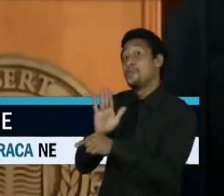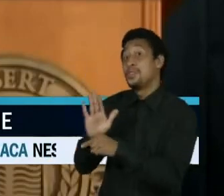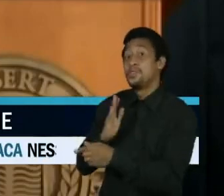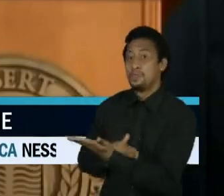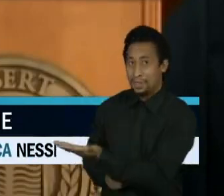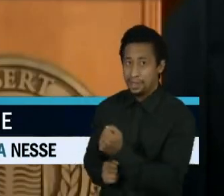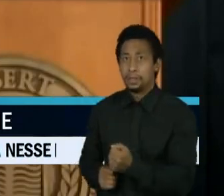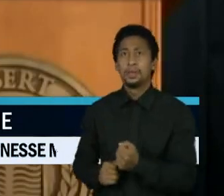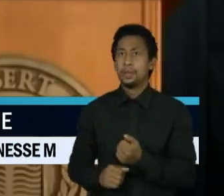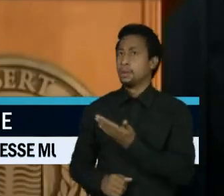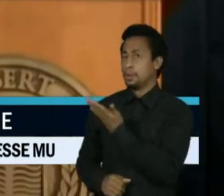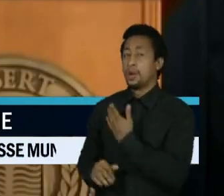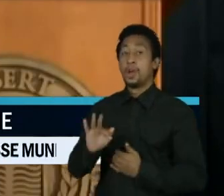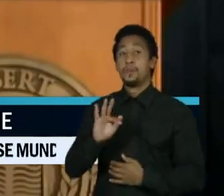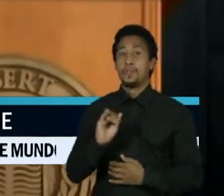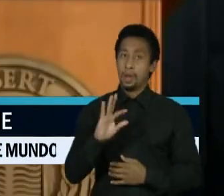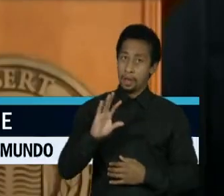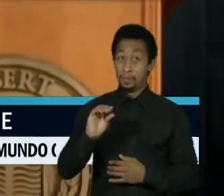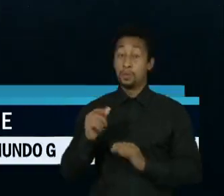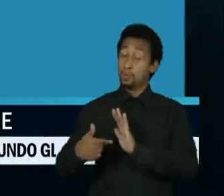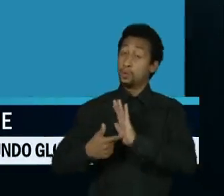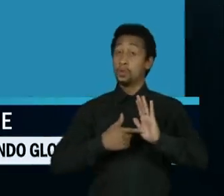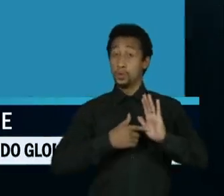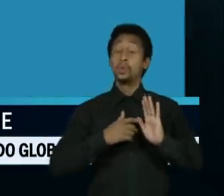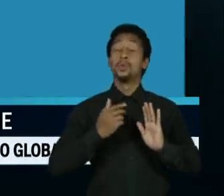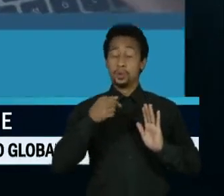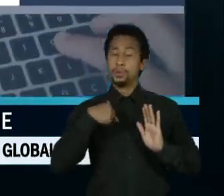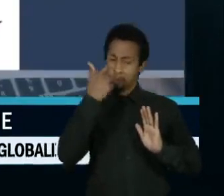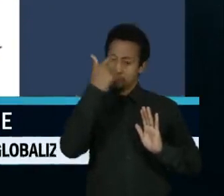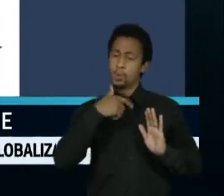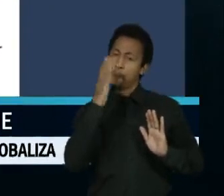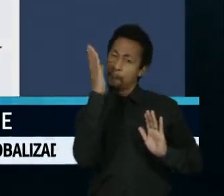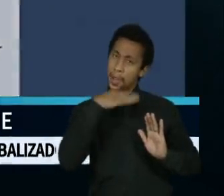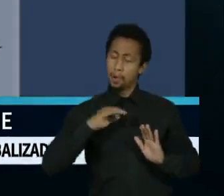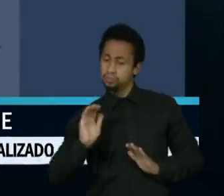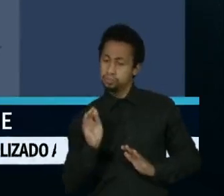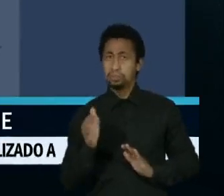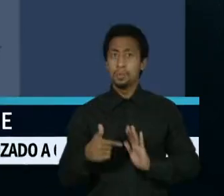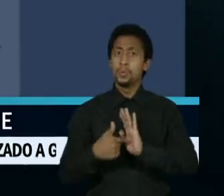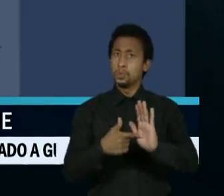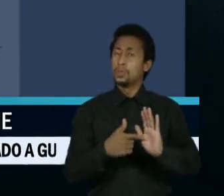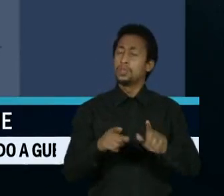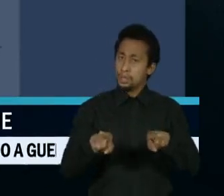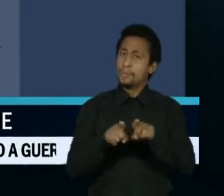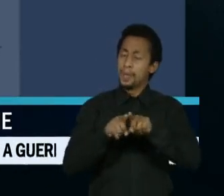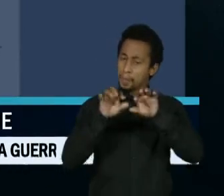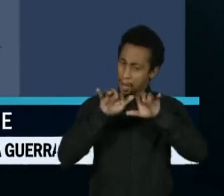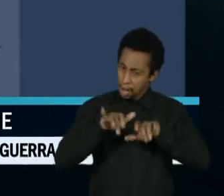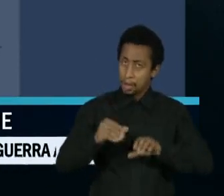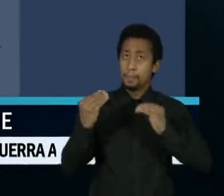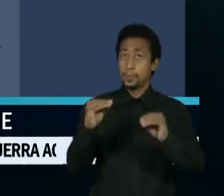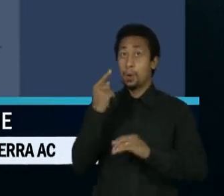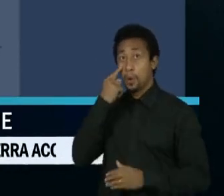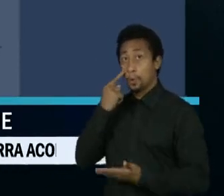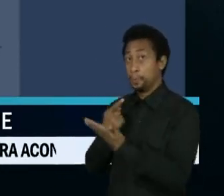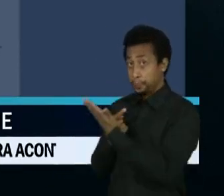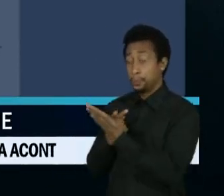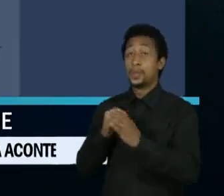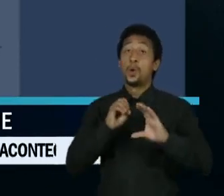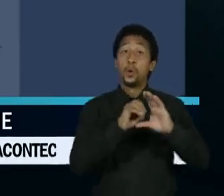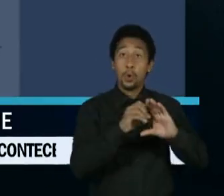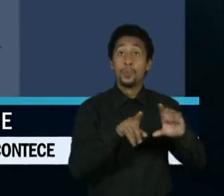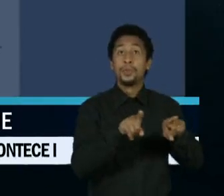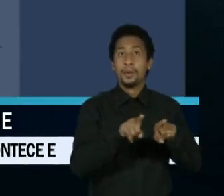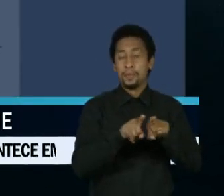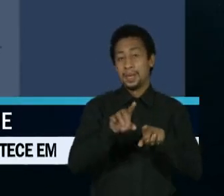vilão no filme, também saiu em defesa da comédia. Em nota, a plataforma Globoplay e o canal Telecine disseram que vão descumprir a